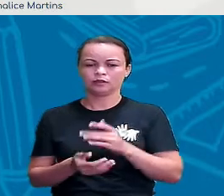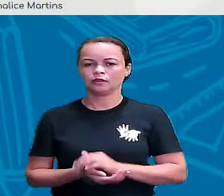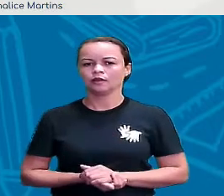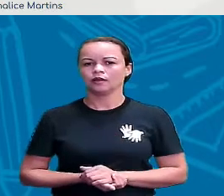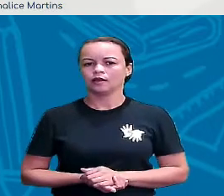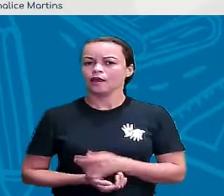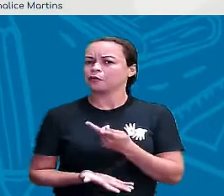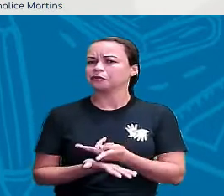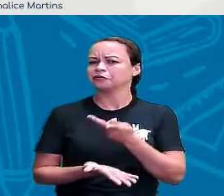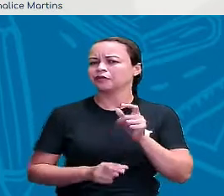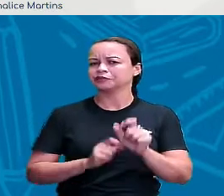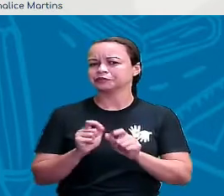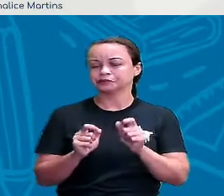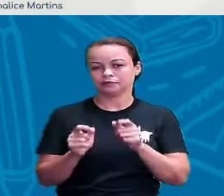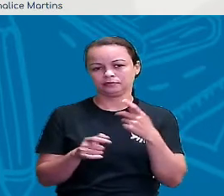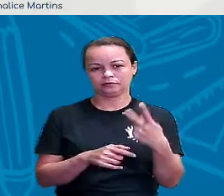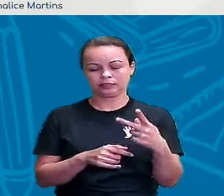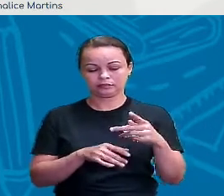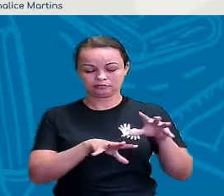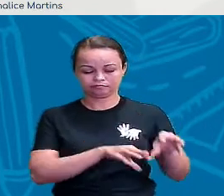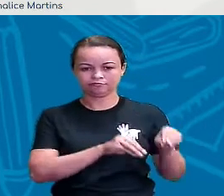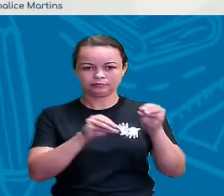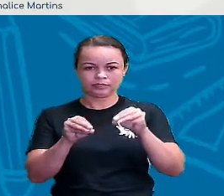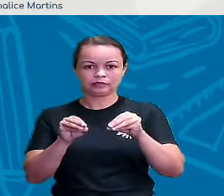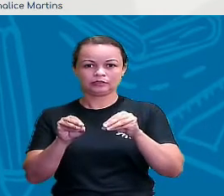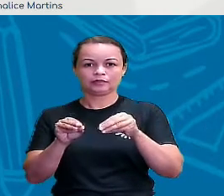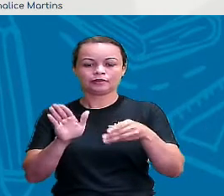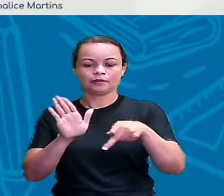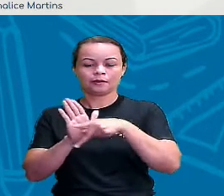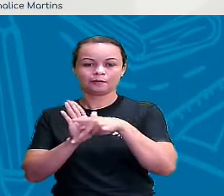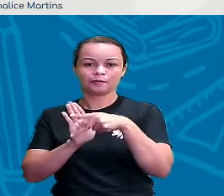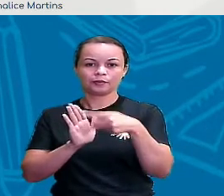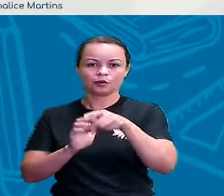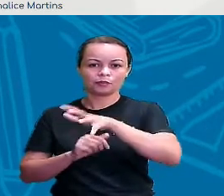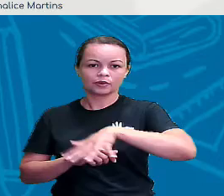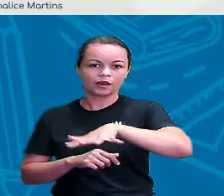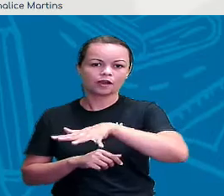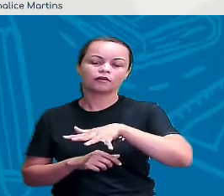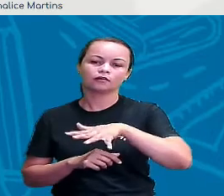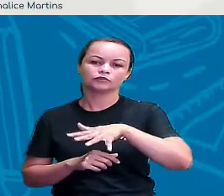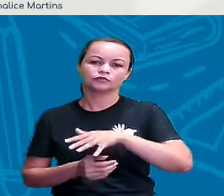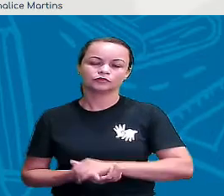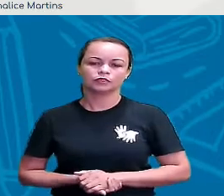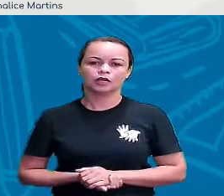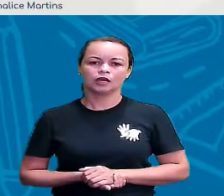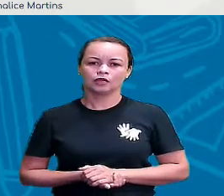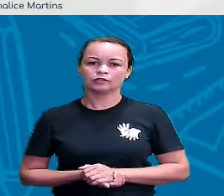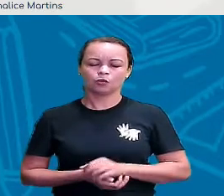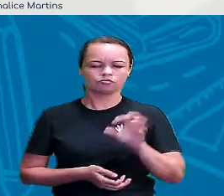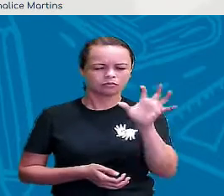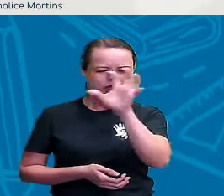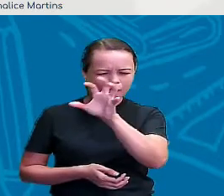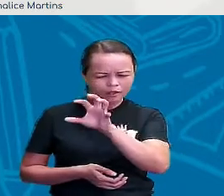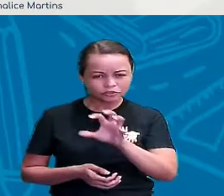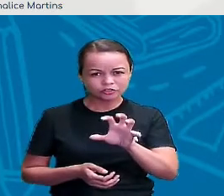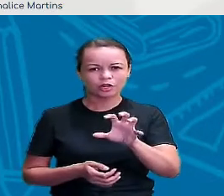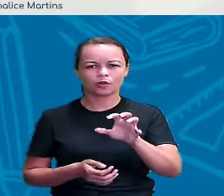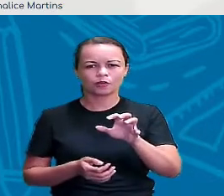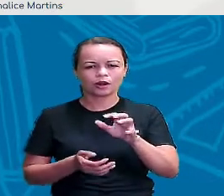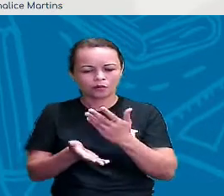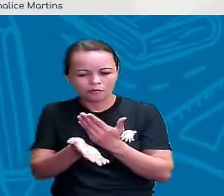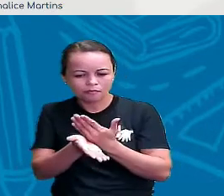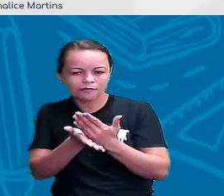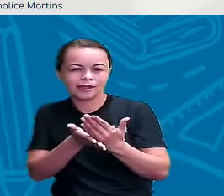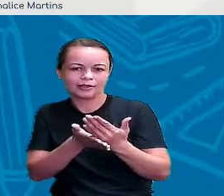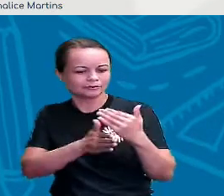O aumento de migração dentro das próprias regiões. Então, as regiões, elas